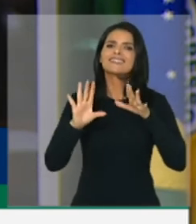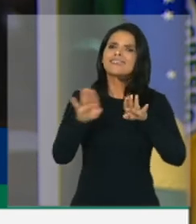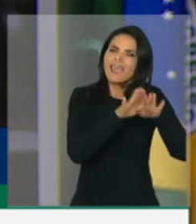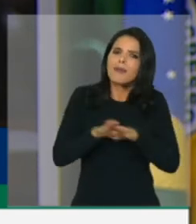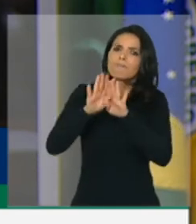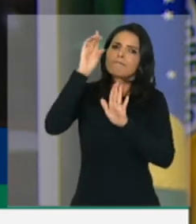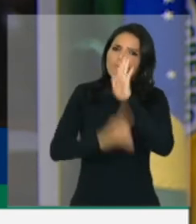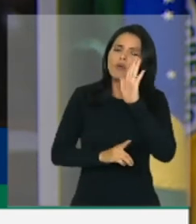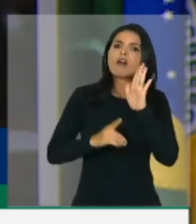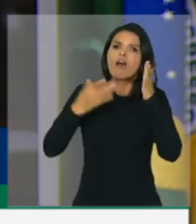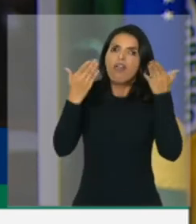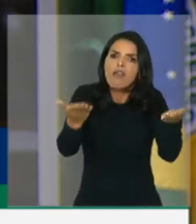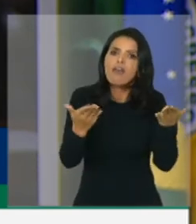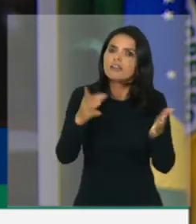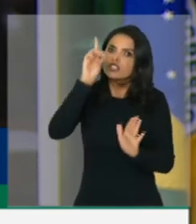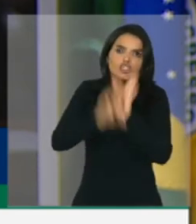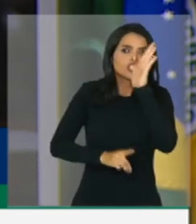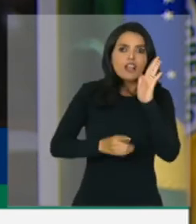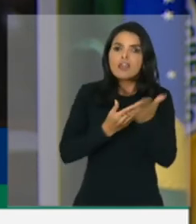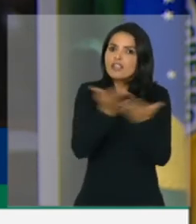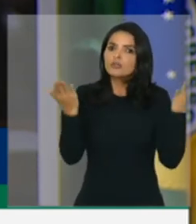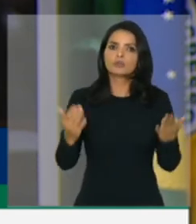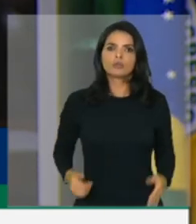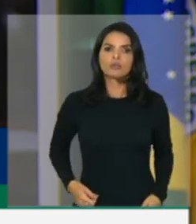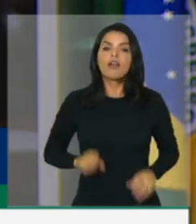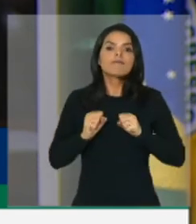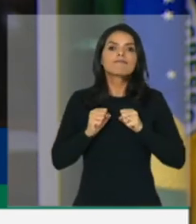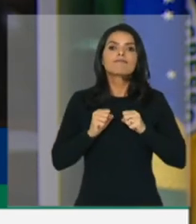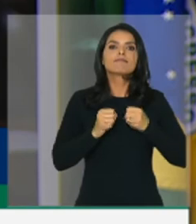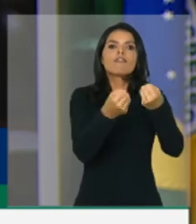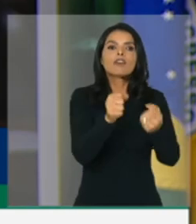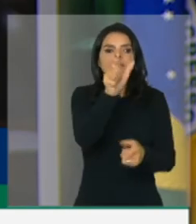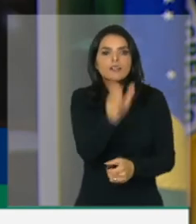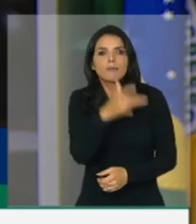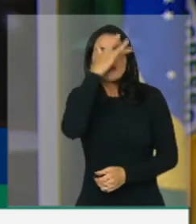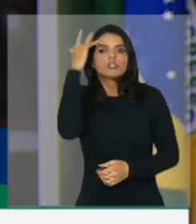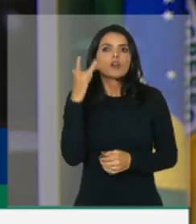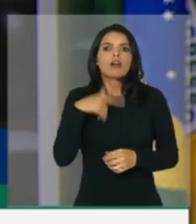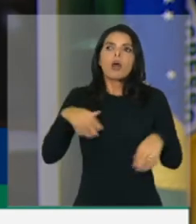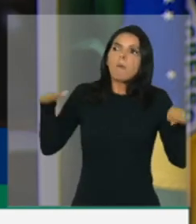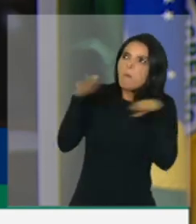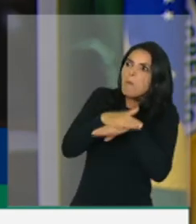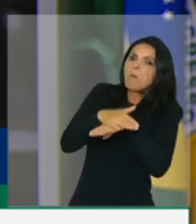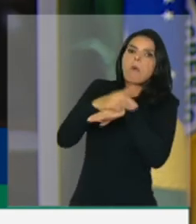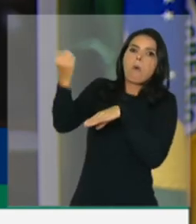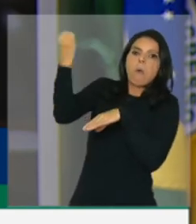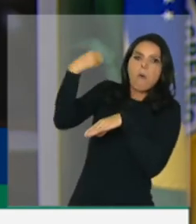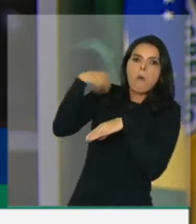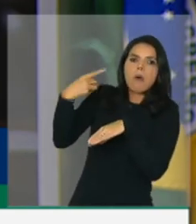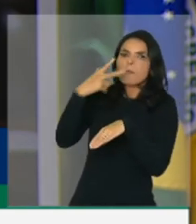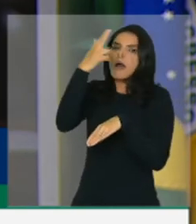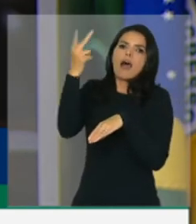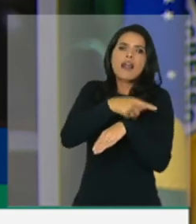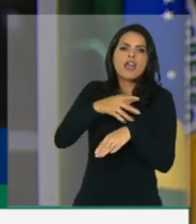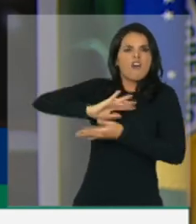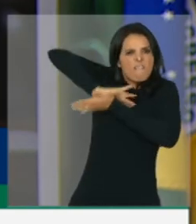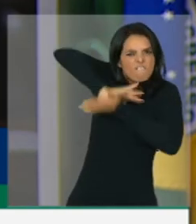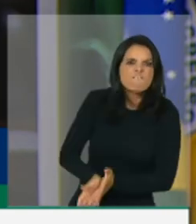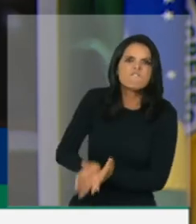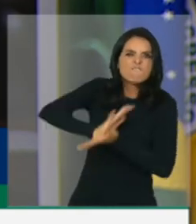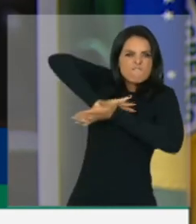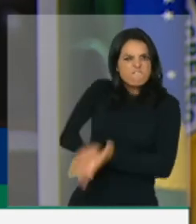do Estado de Direito, da defesa de que não nos submetamos como vassalos